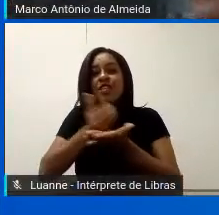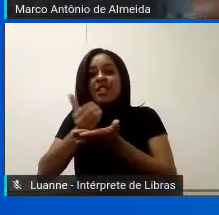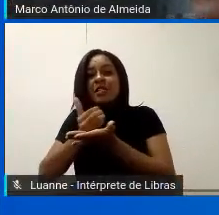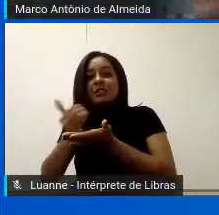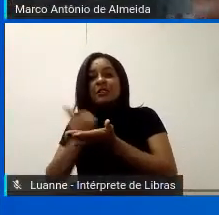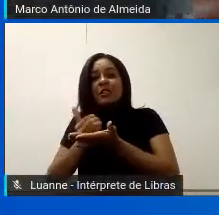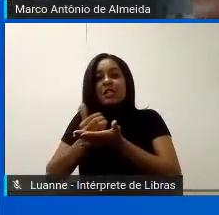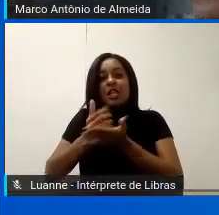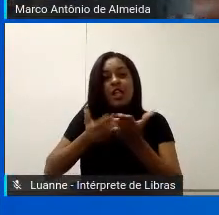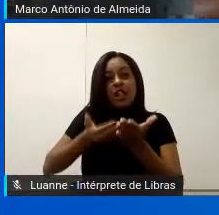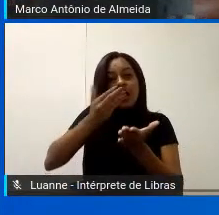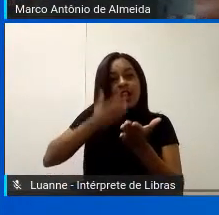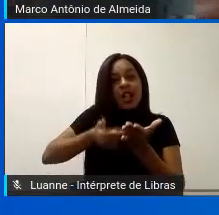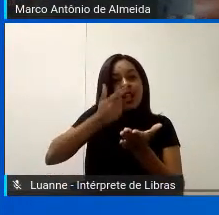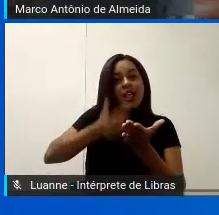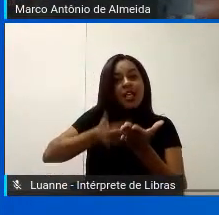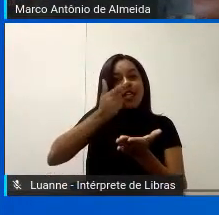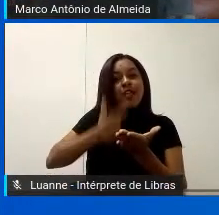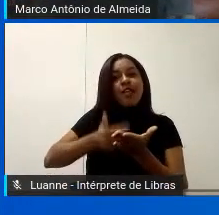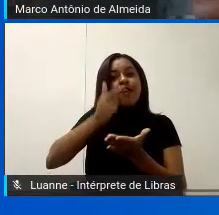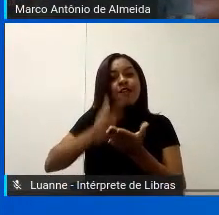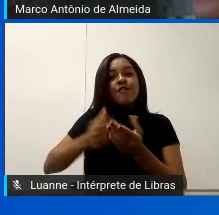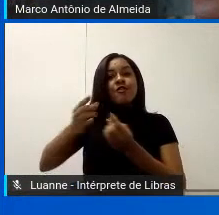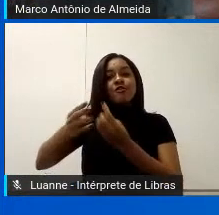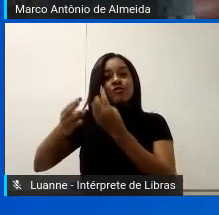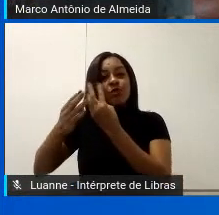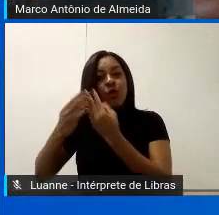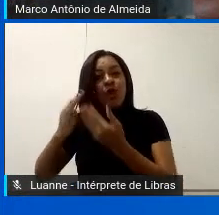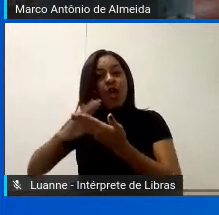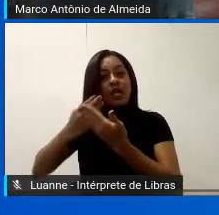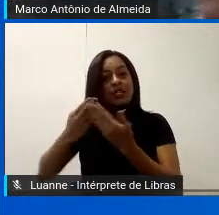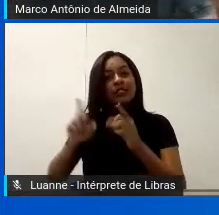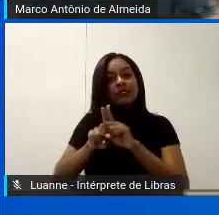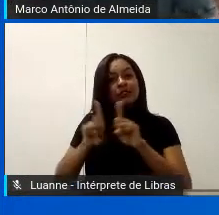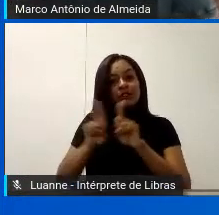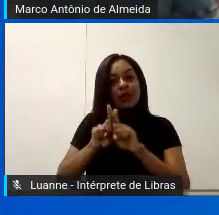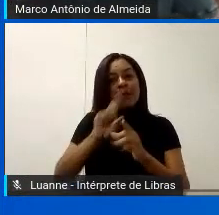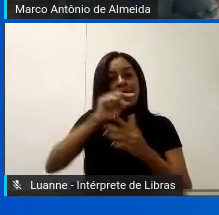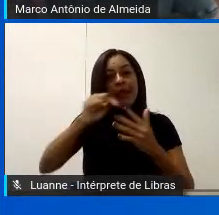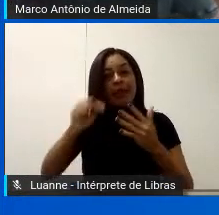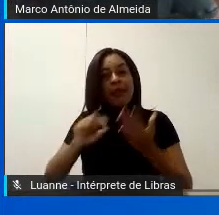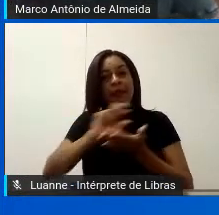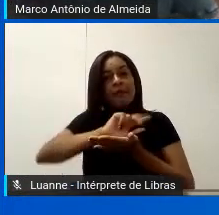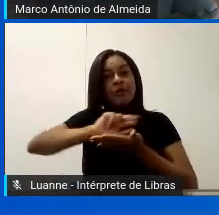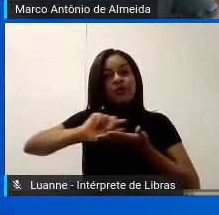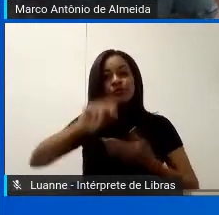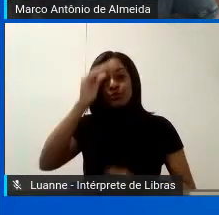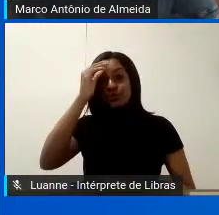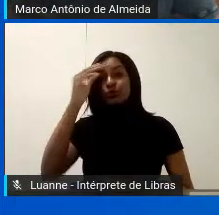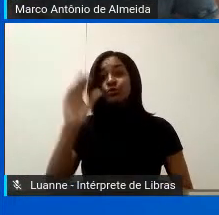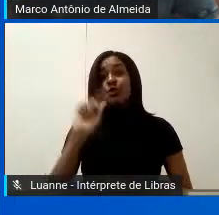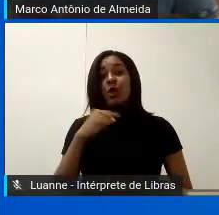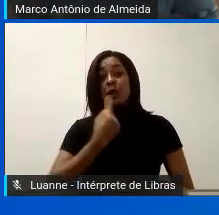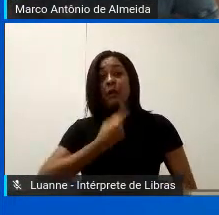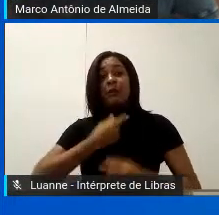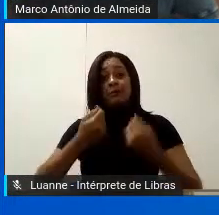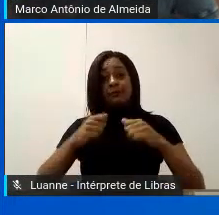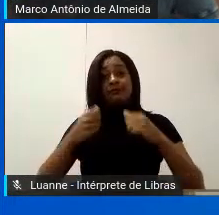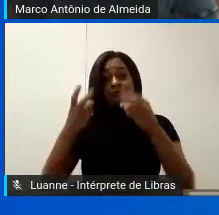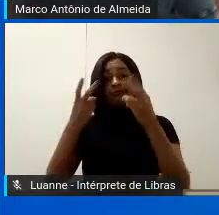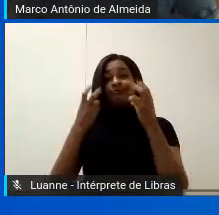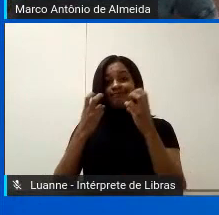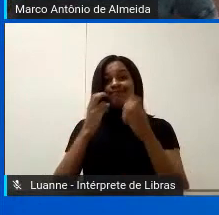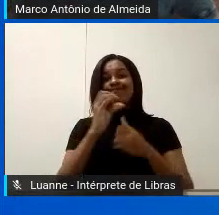de produtos culturais né então a gente tem que perceber que a internet